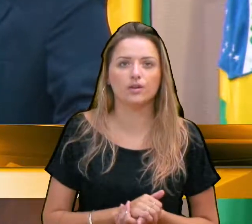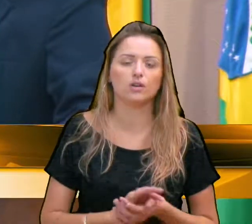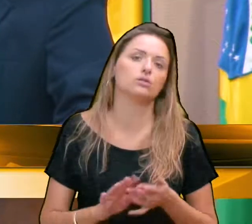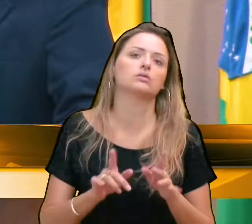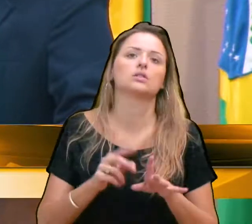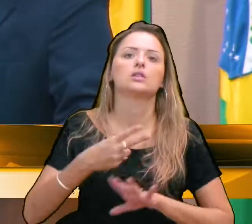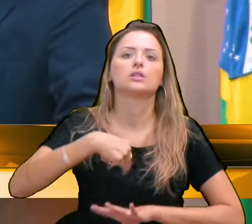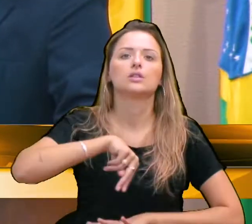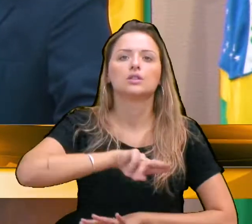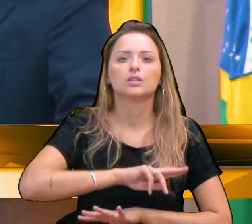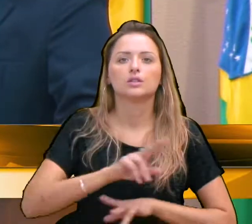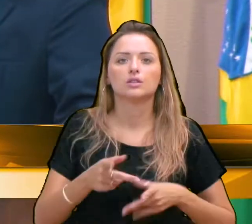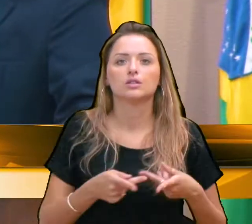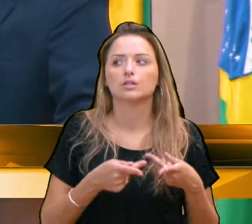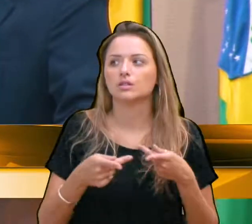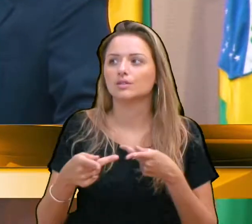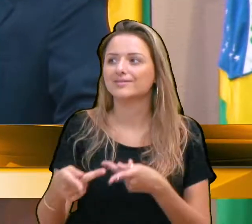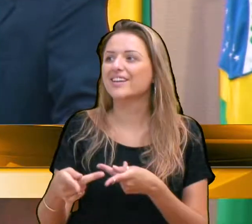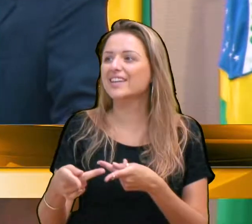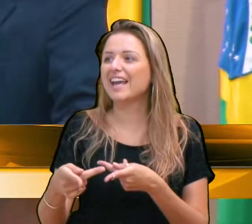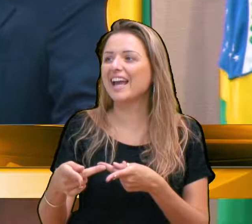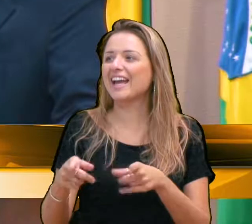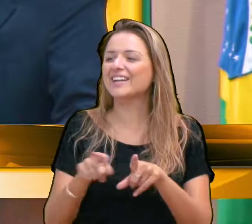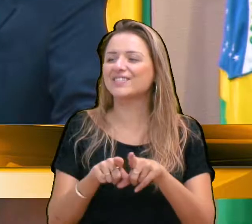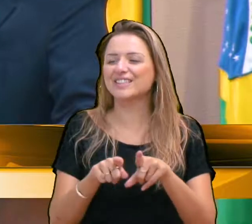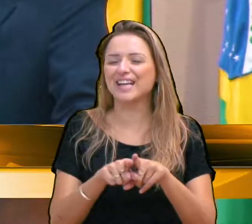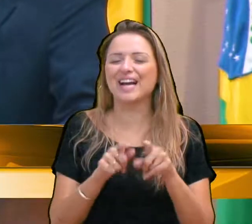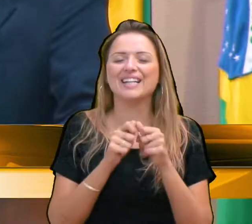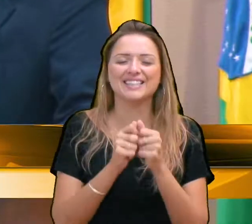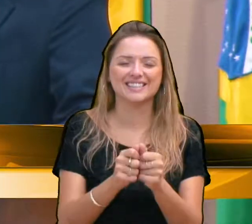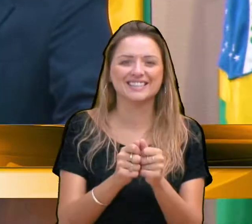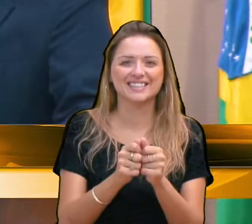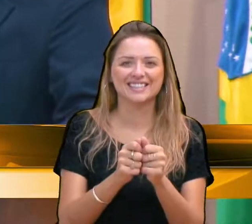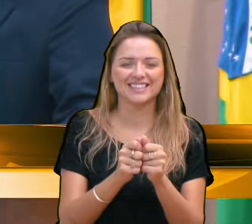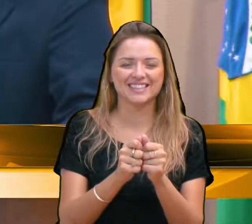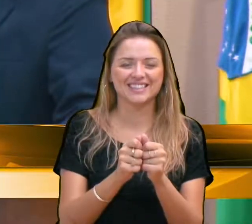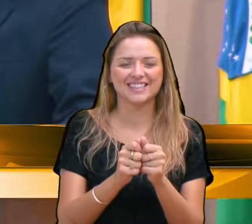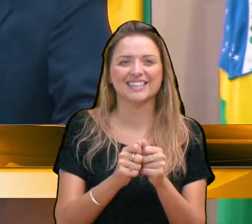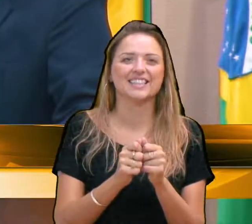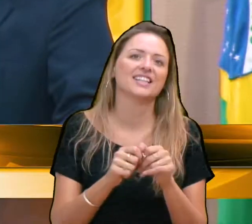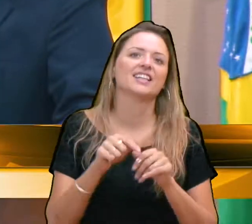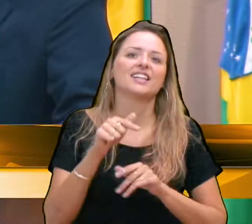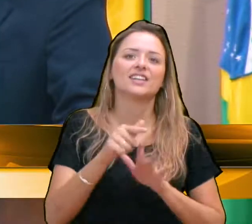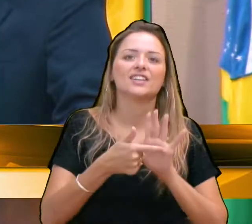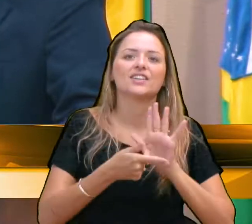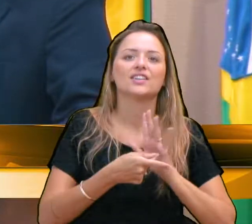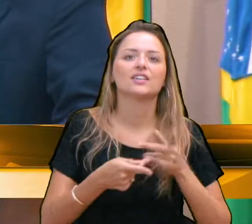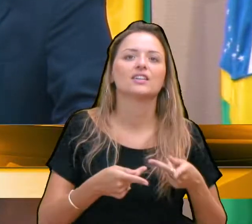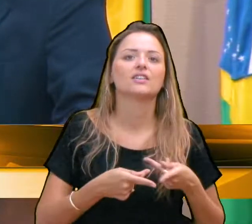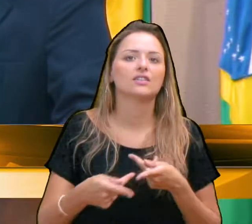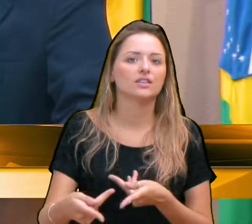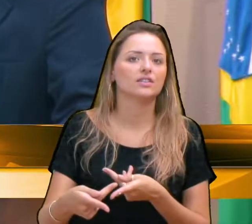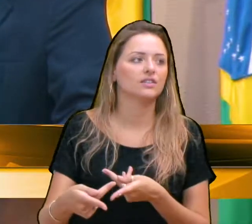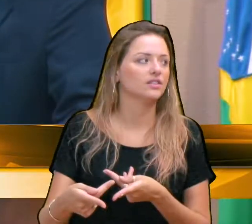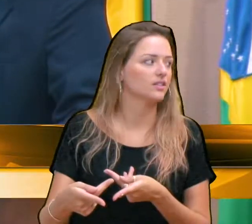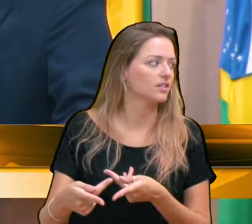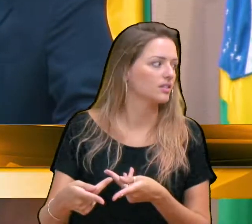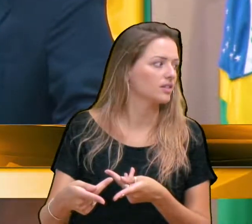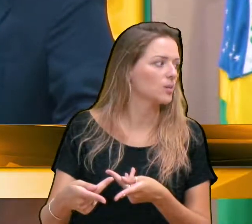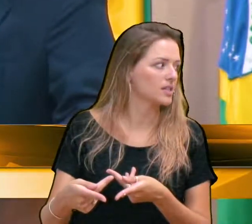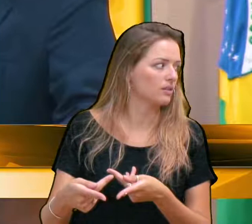municípios, trabalhando então com a questão, buscando o apoio do Parlamento Regional, apresentar um documento para